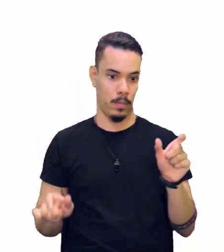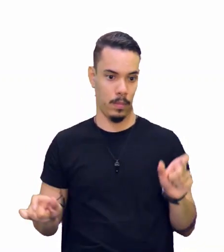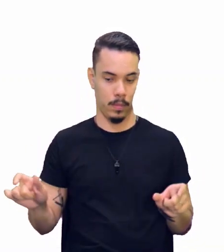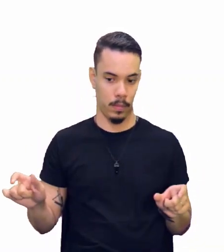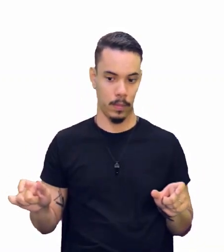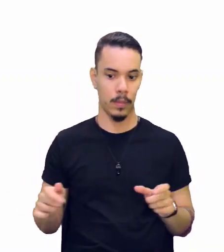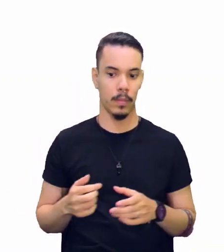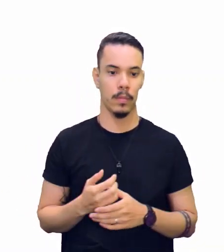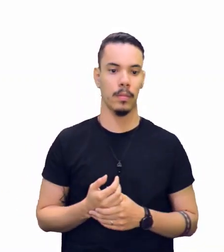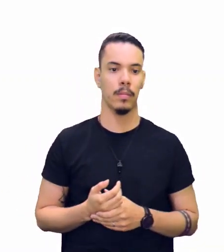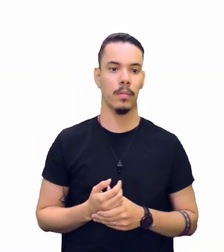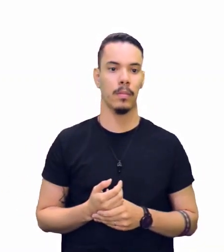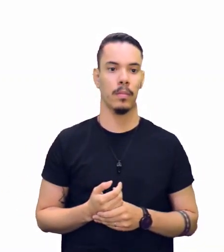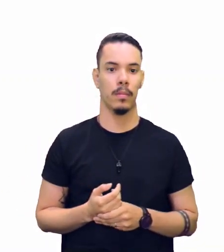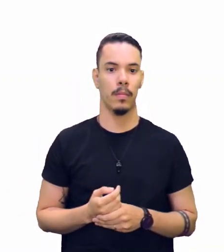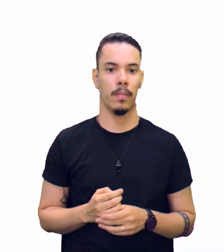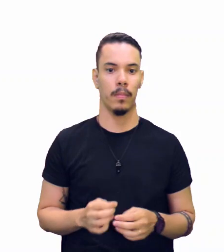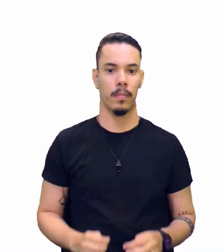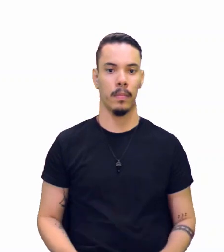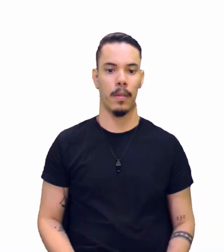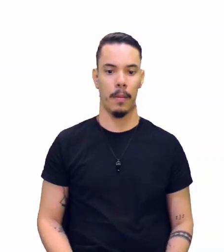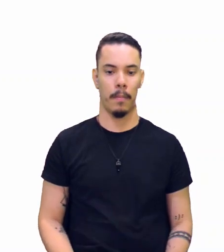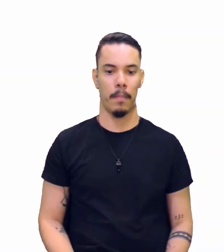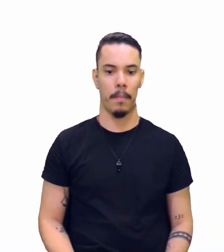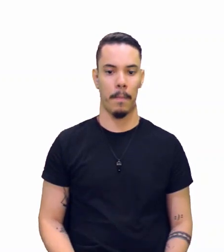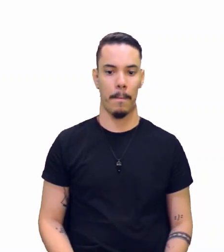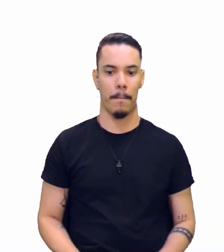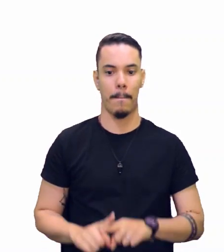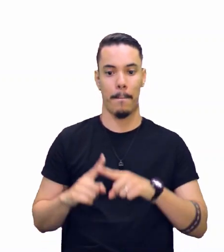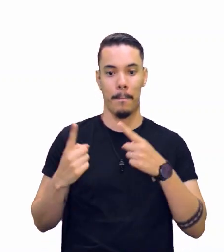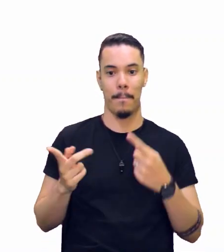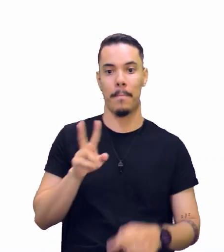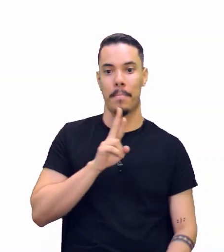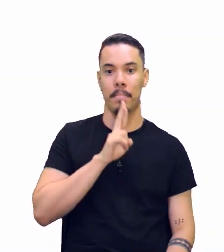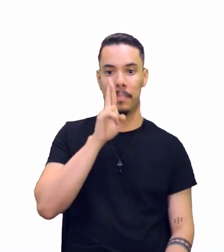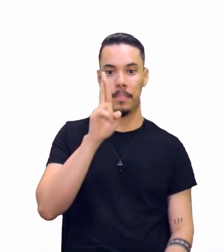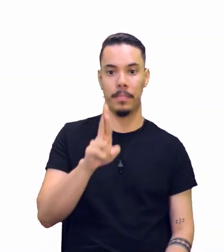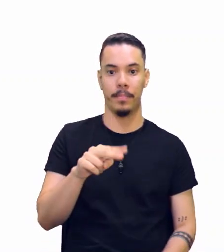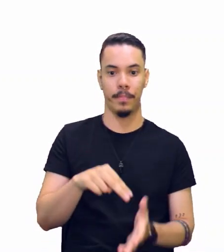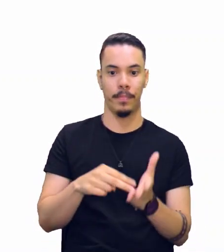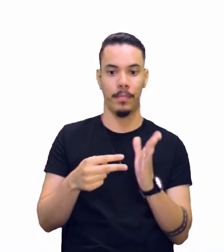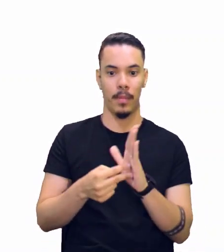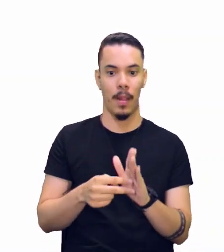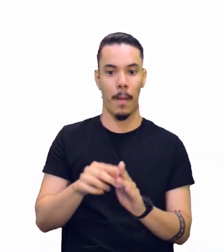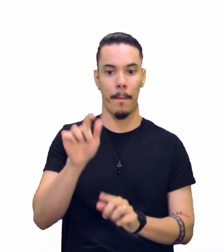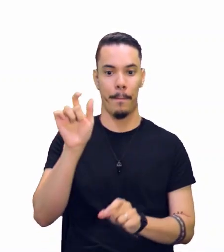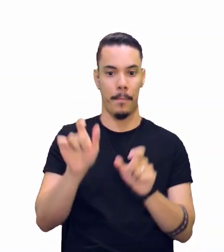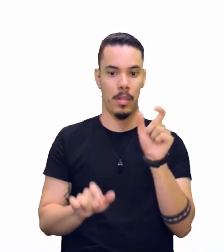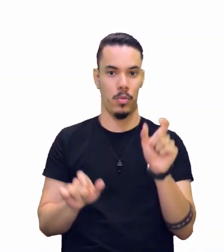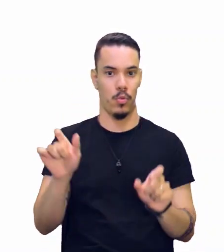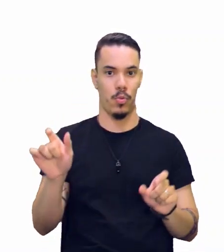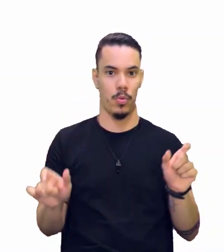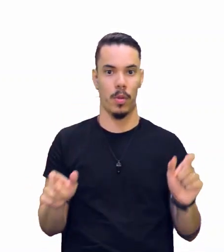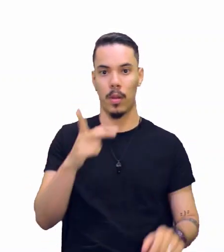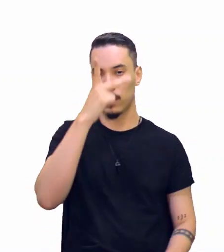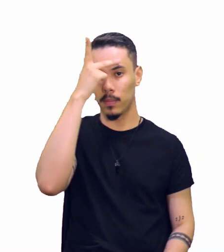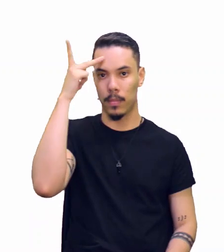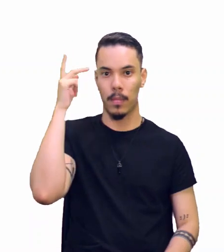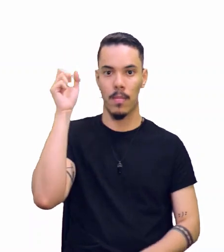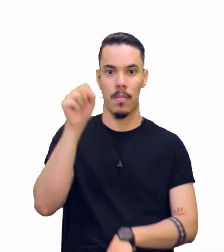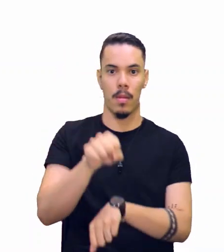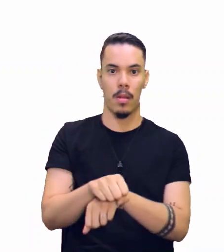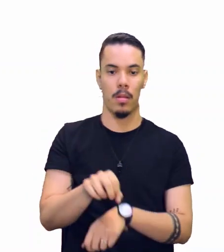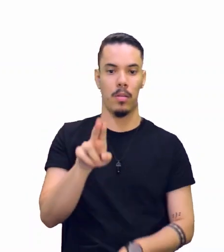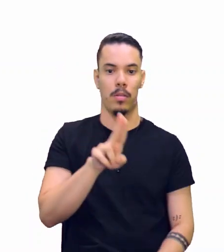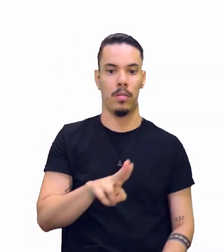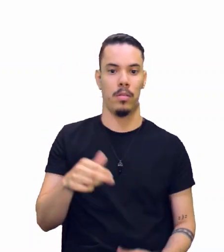A condição era sobre o transporte público, mas o resultado eu vou falar sobre pessoas. Então, pessoas parariam de usar